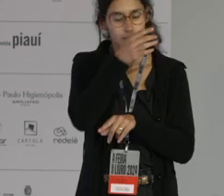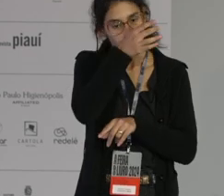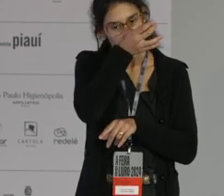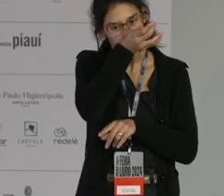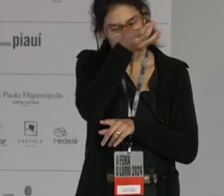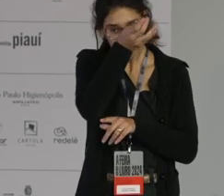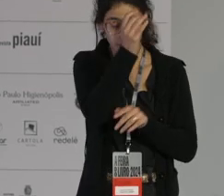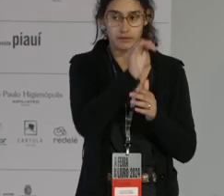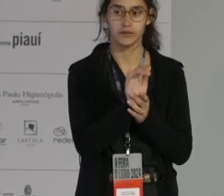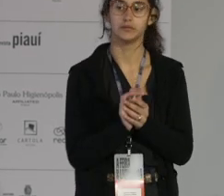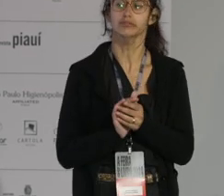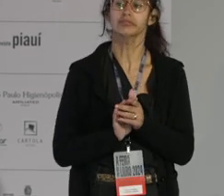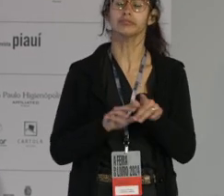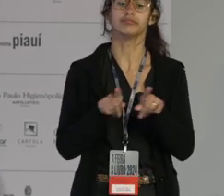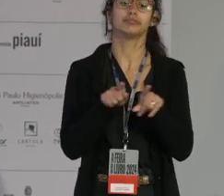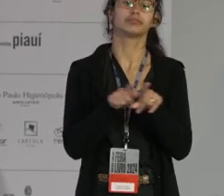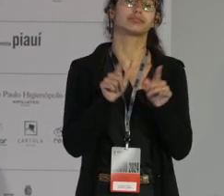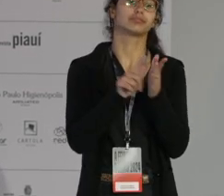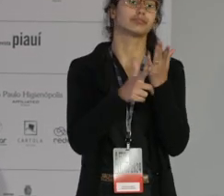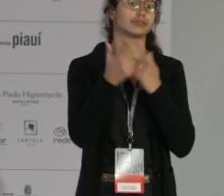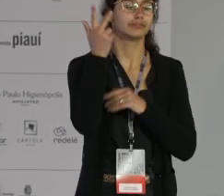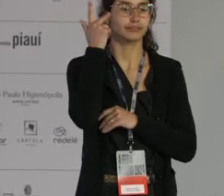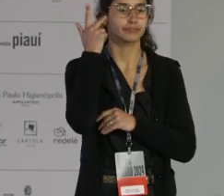Folha, a Stefania Chiarelli,